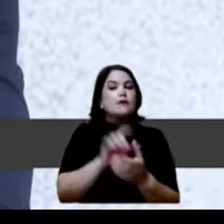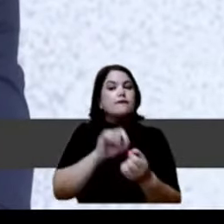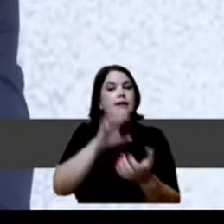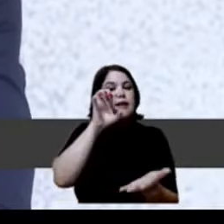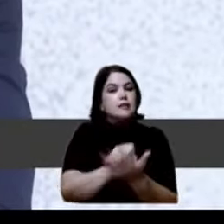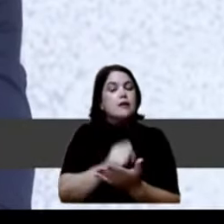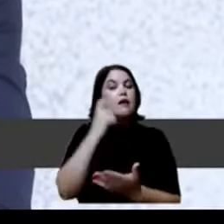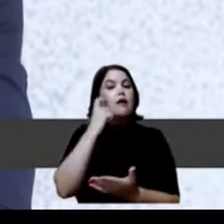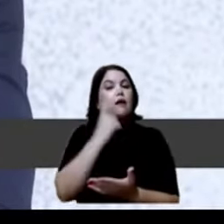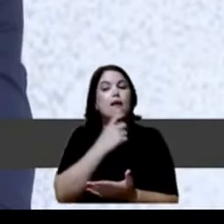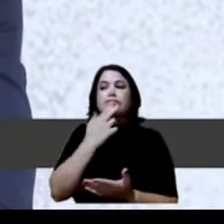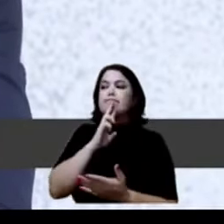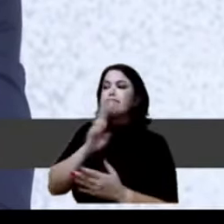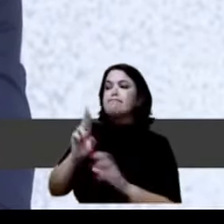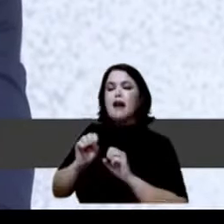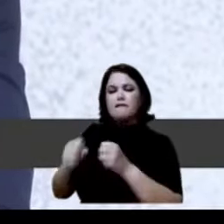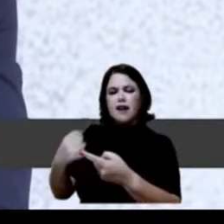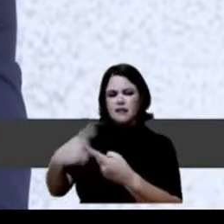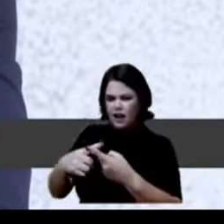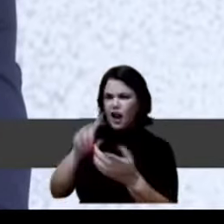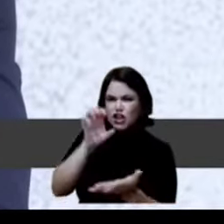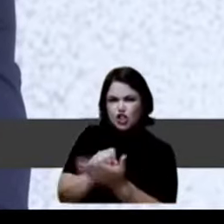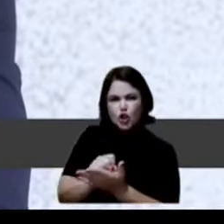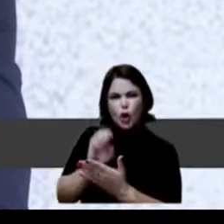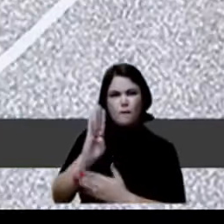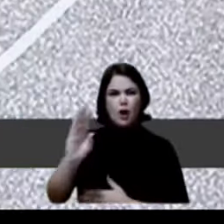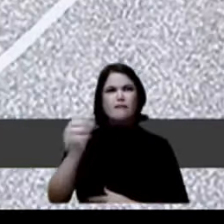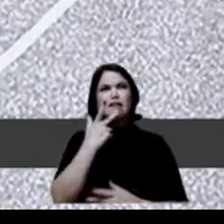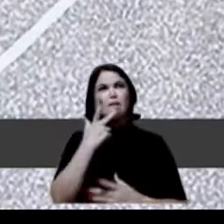sua esposa, então. Ela registrou. Você sempre foge do assunto.